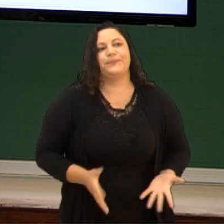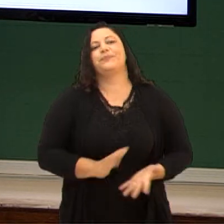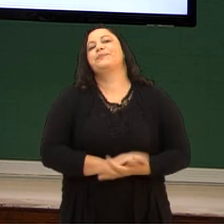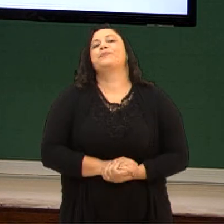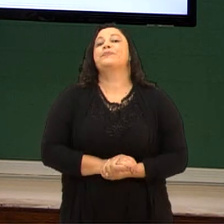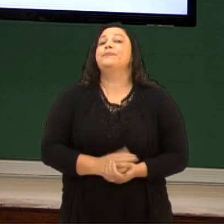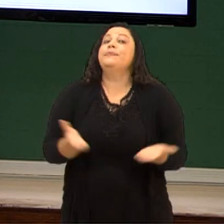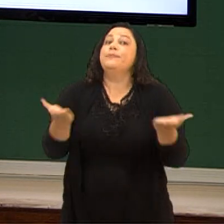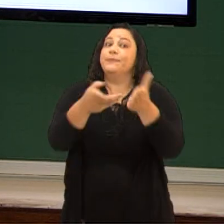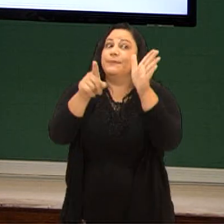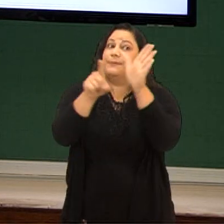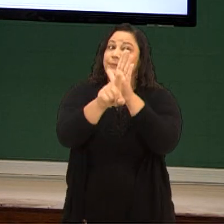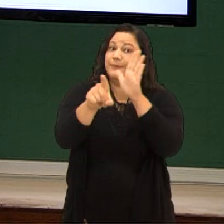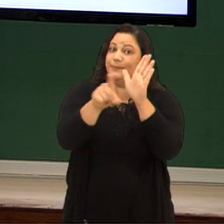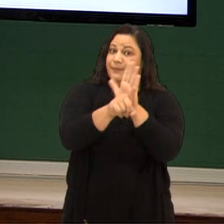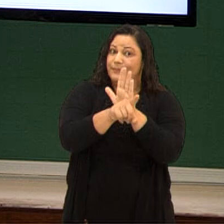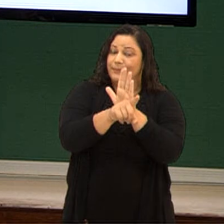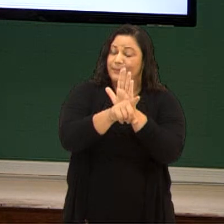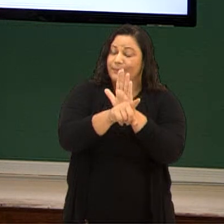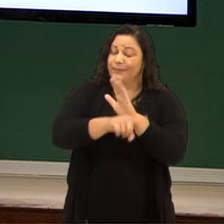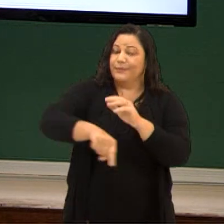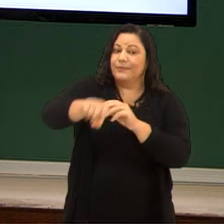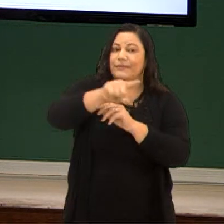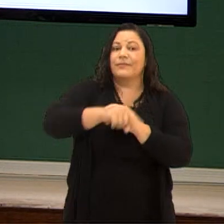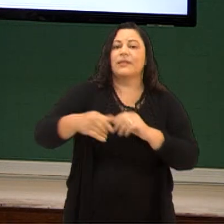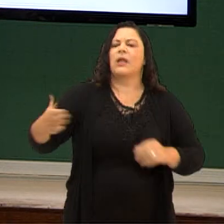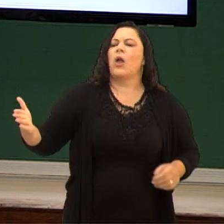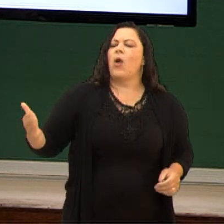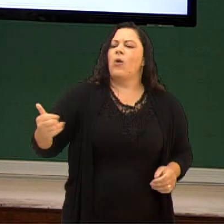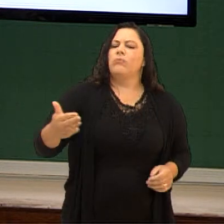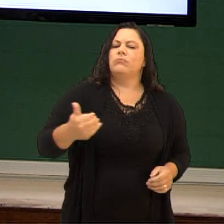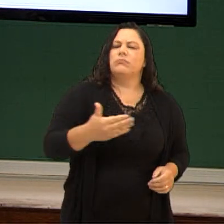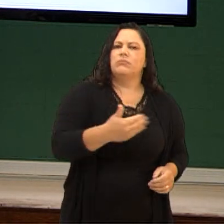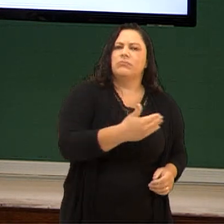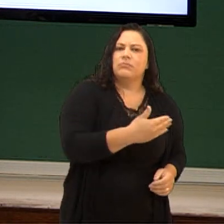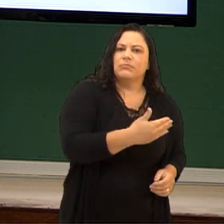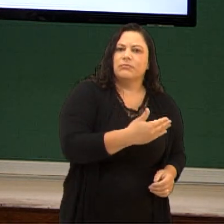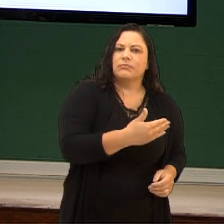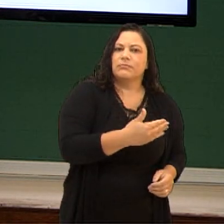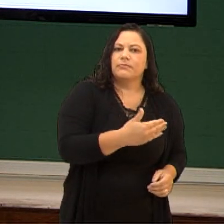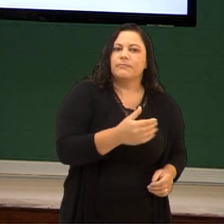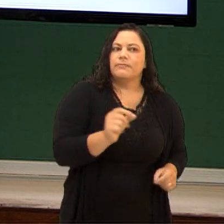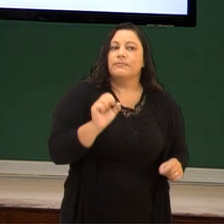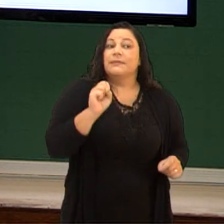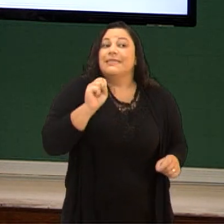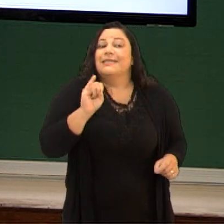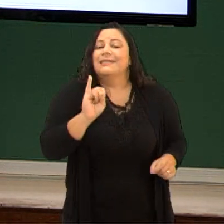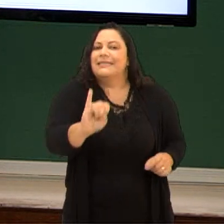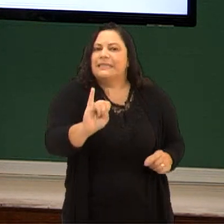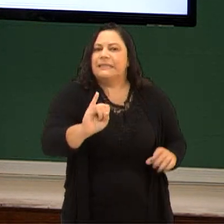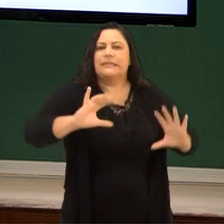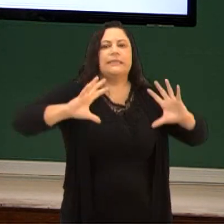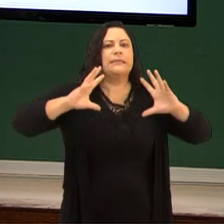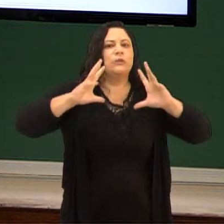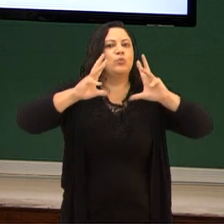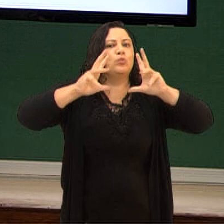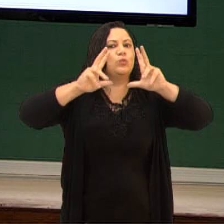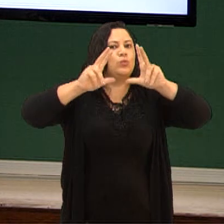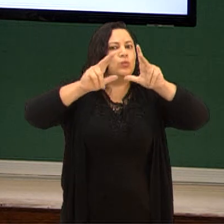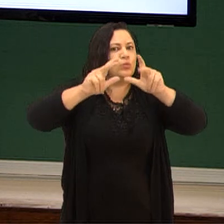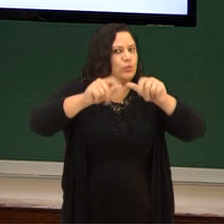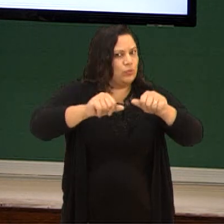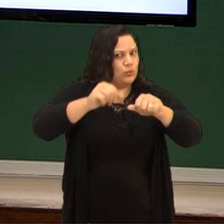professora vai perguntar para vocês, aqui, os peixes. Se tudo